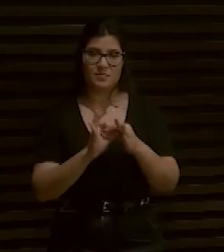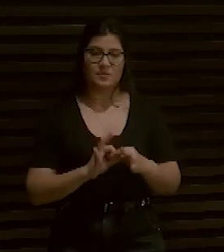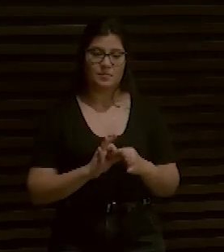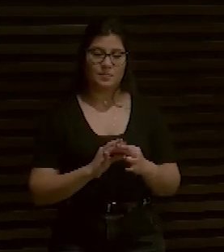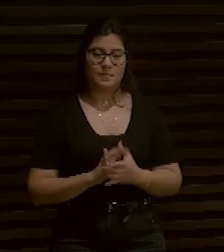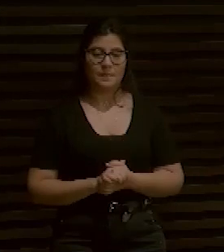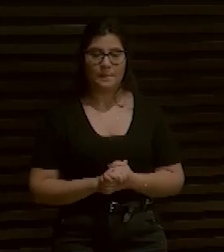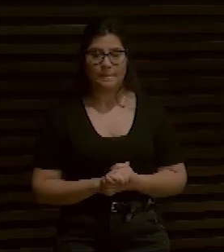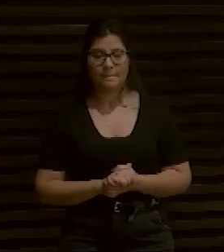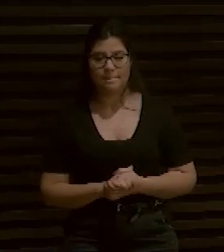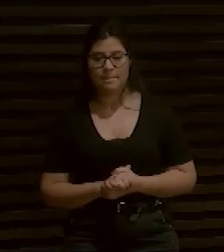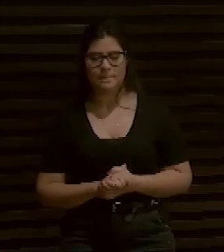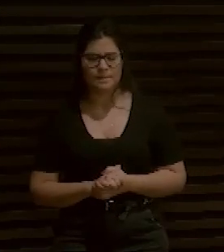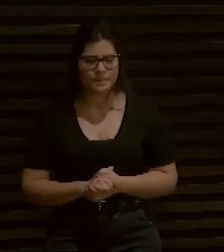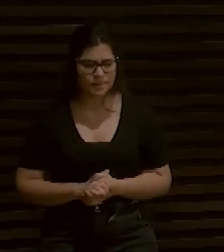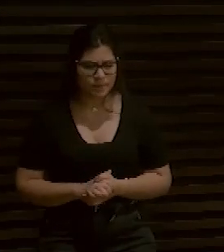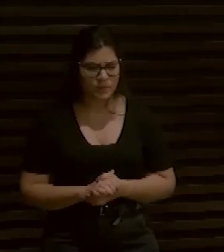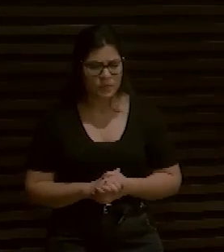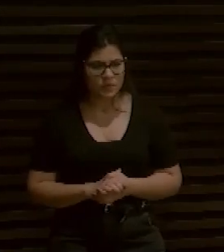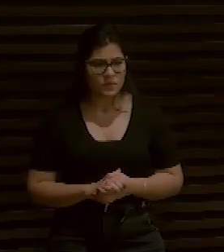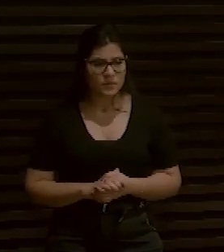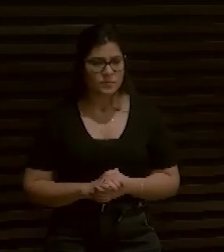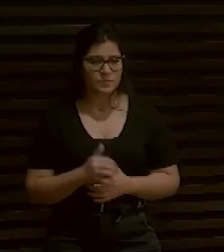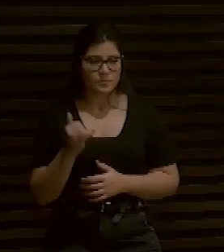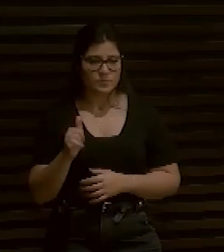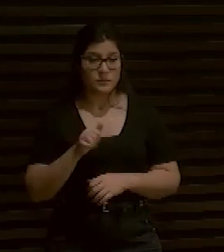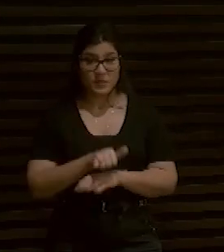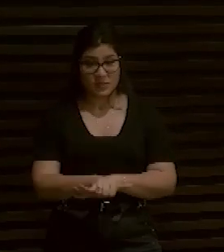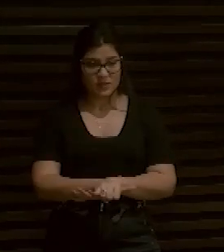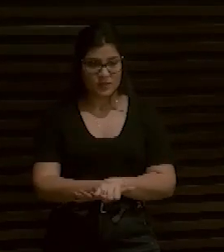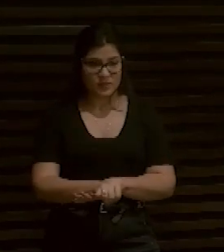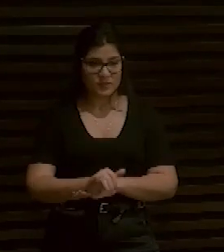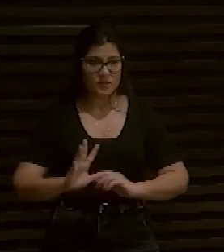um deles capenga, o teu corpo vai capengar.